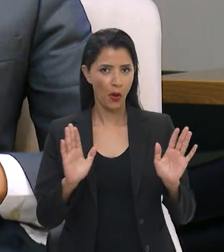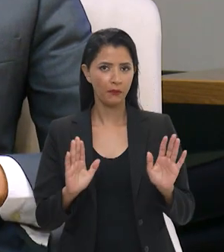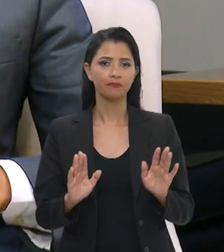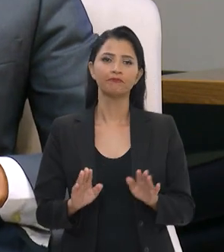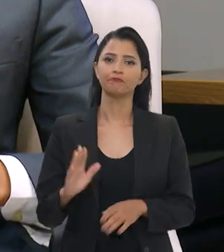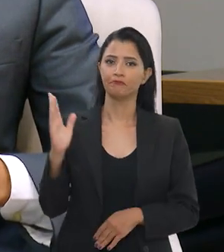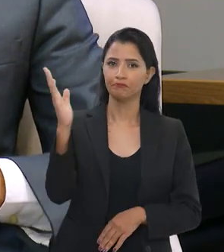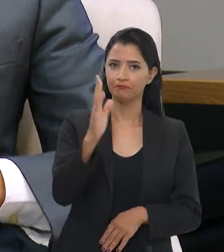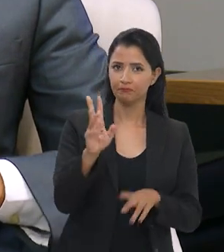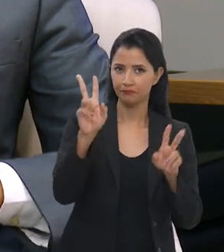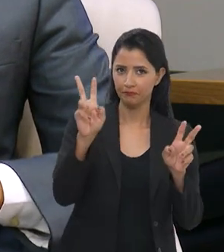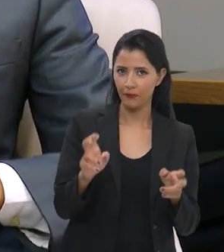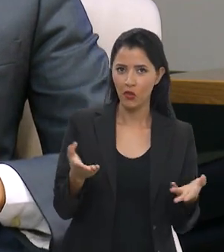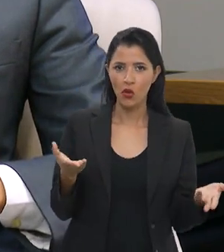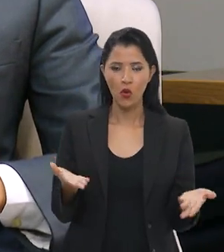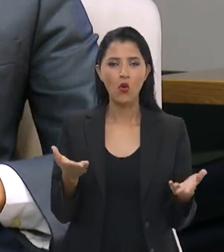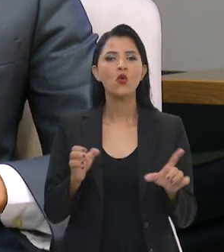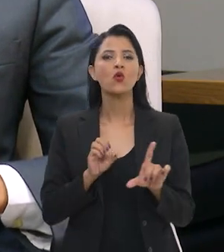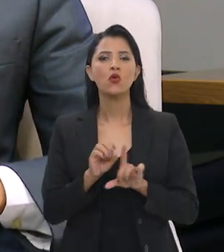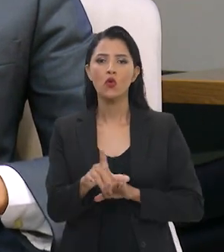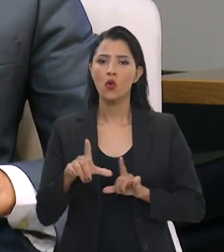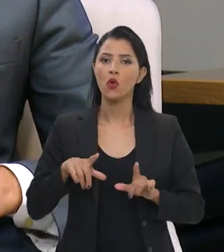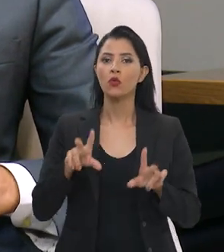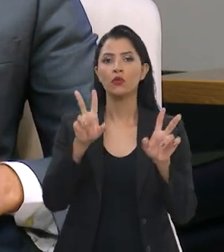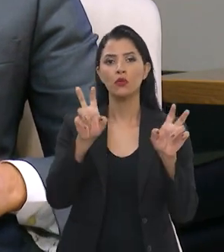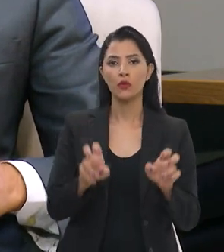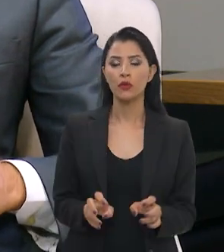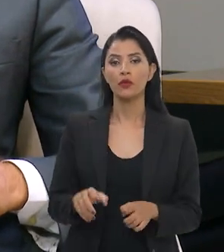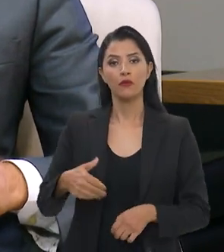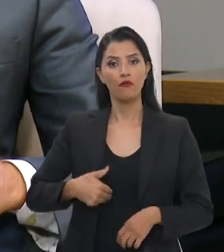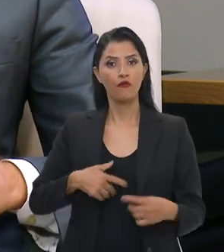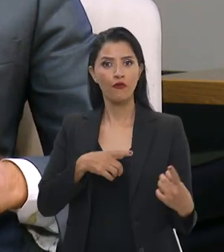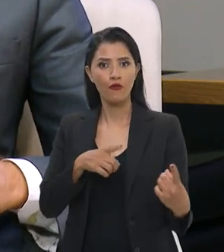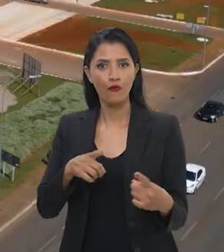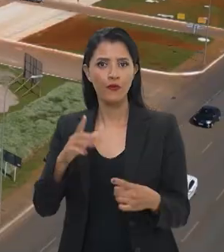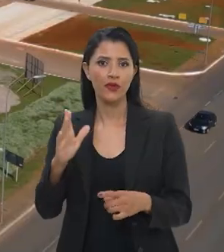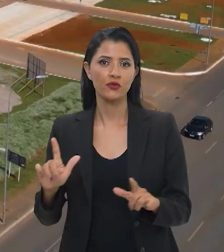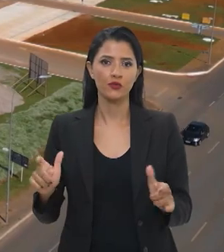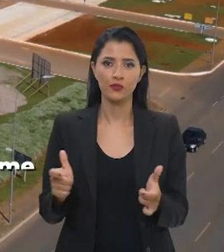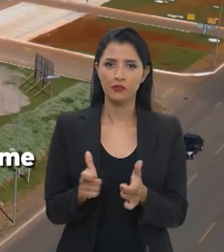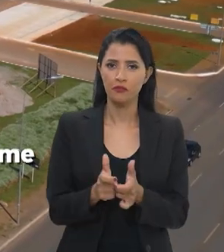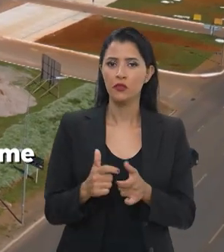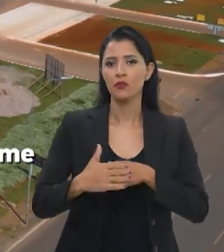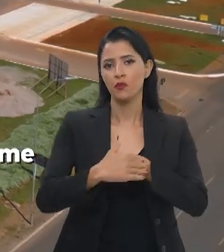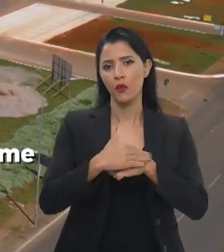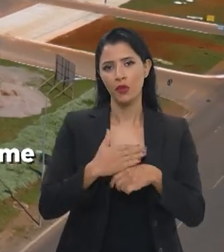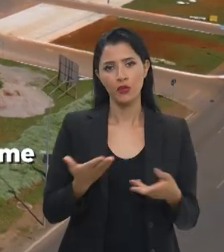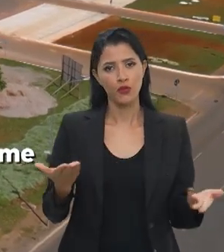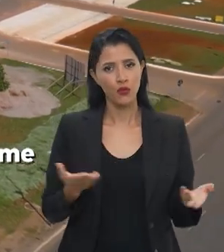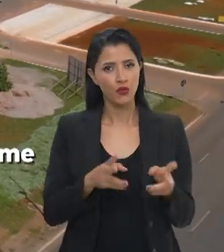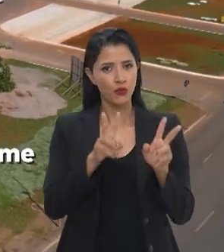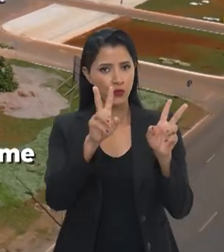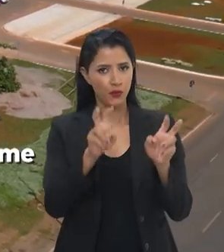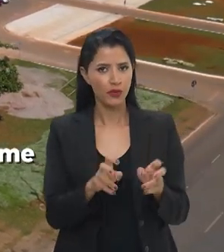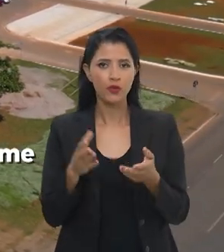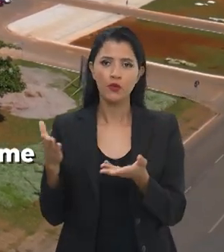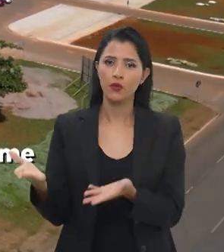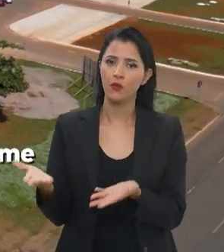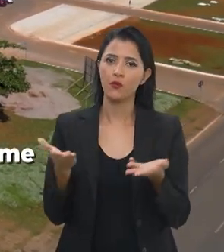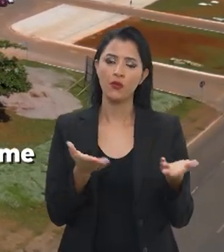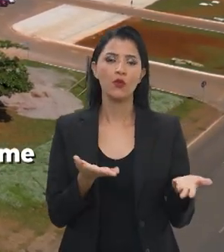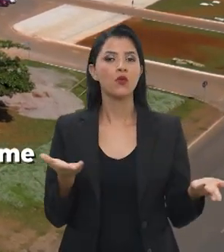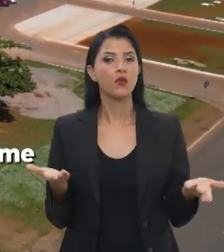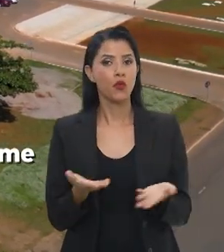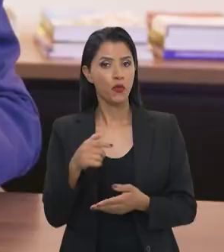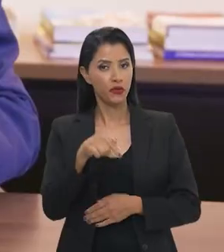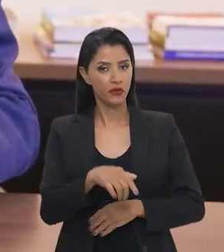Olá o Brasil em Pauta Está no Ar com o tema o combate à fome no país e para conversar com a gente sobre o assunto